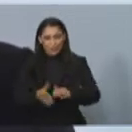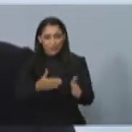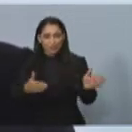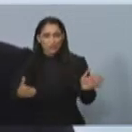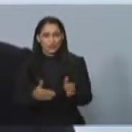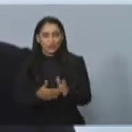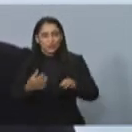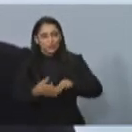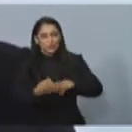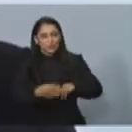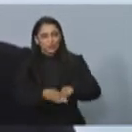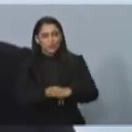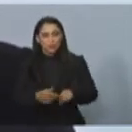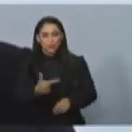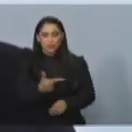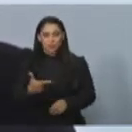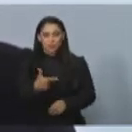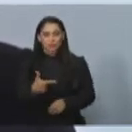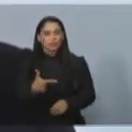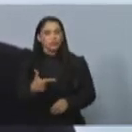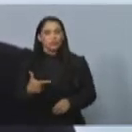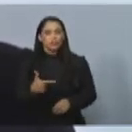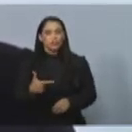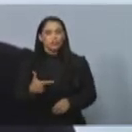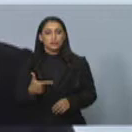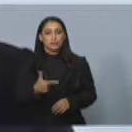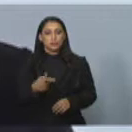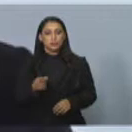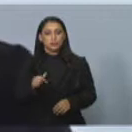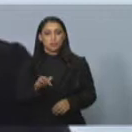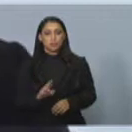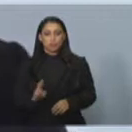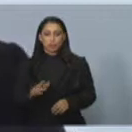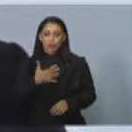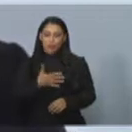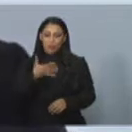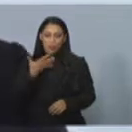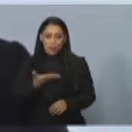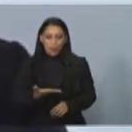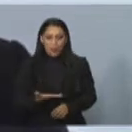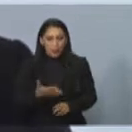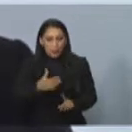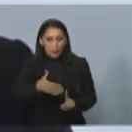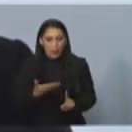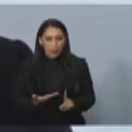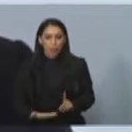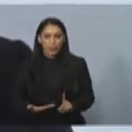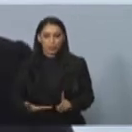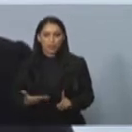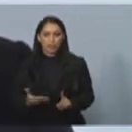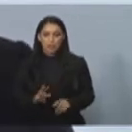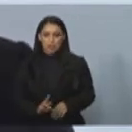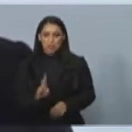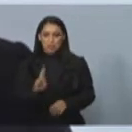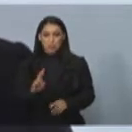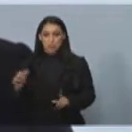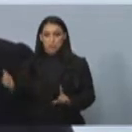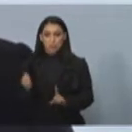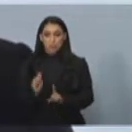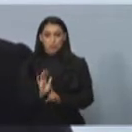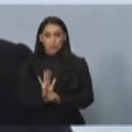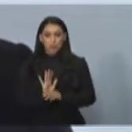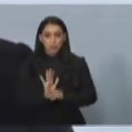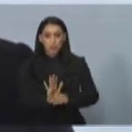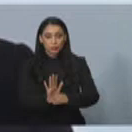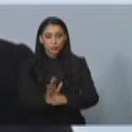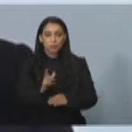senhora vice-procuradora-geral, é uma honra fazer uso da palavra diante dessa corte na condição de amicus curiae. Destaco que esta é a segunda